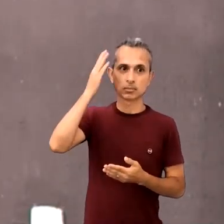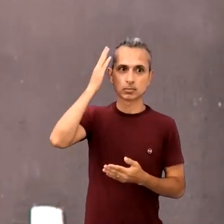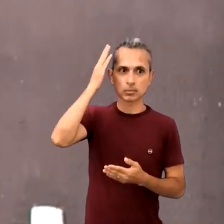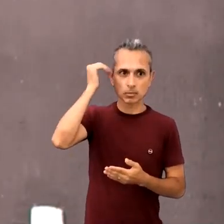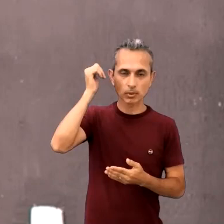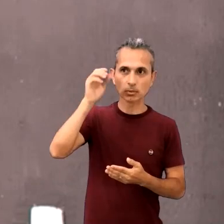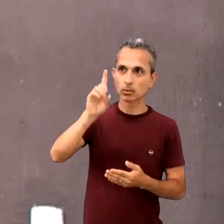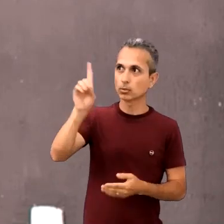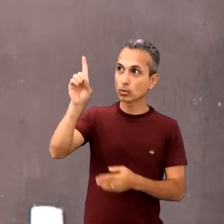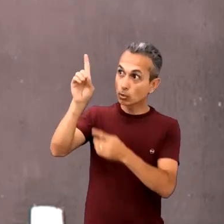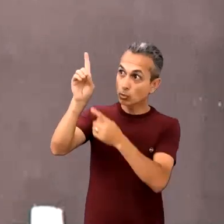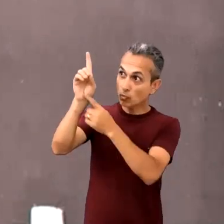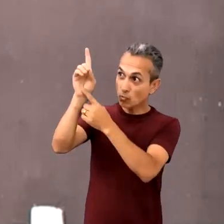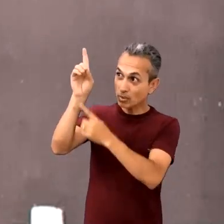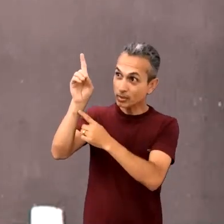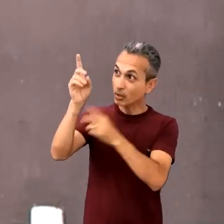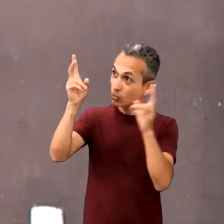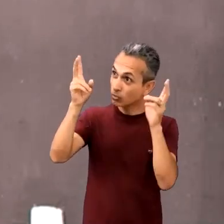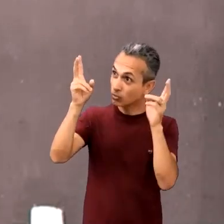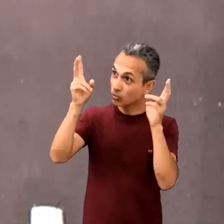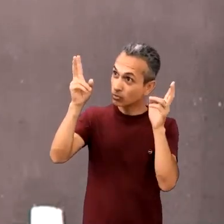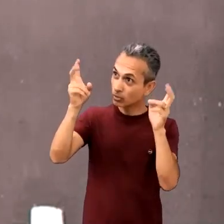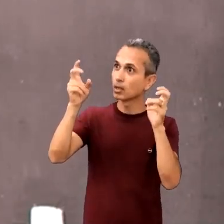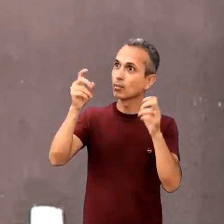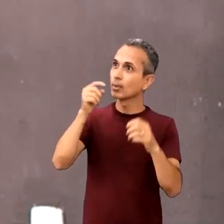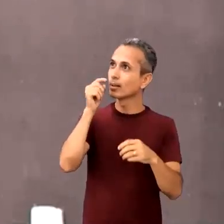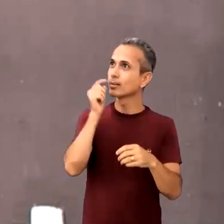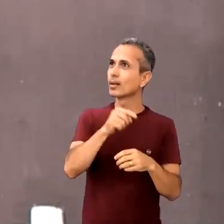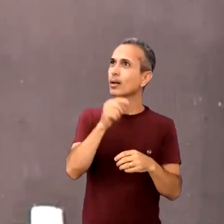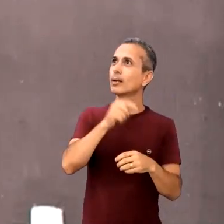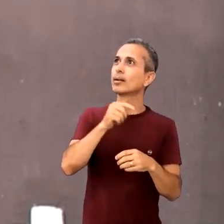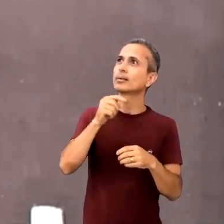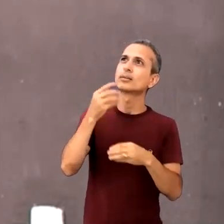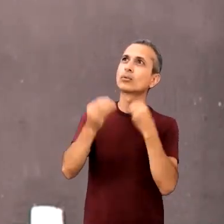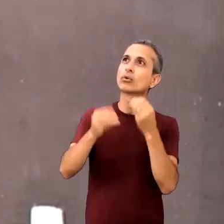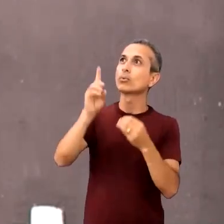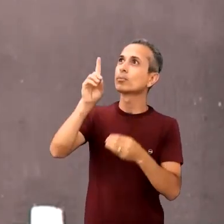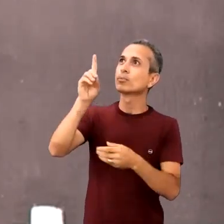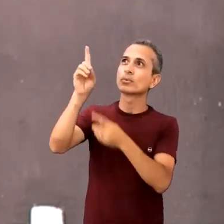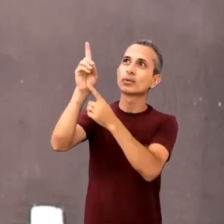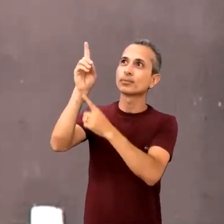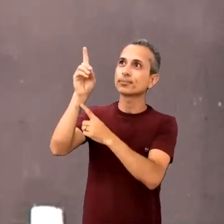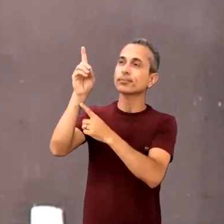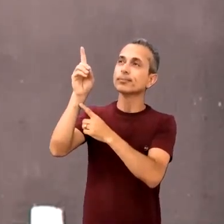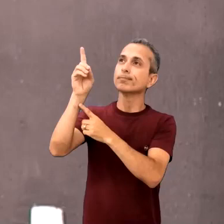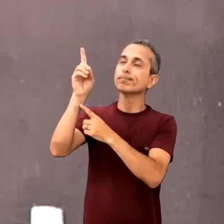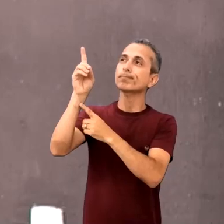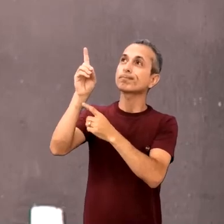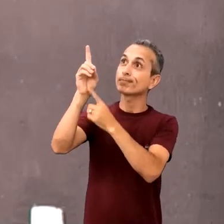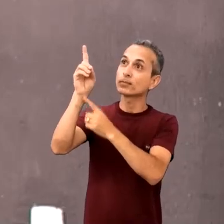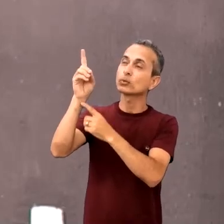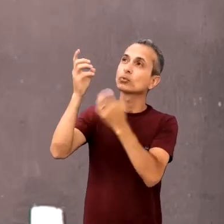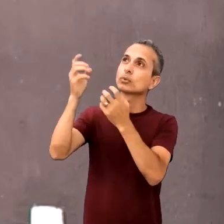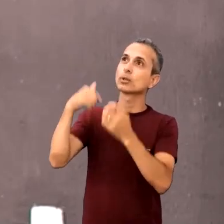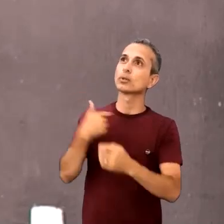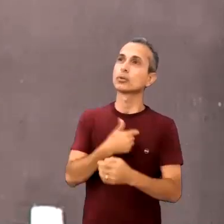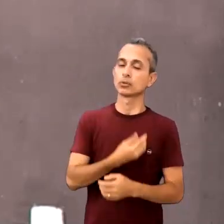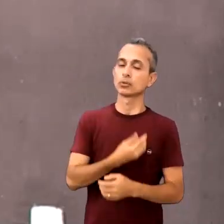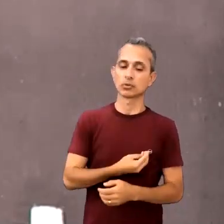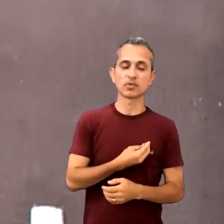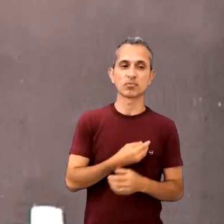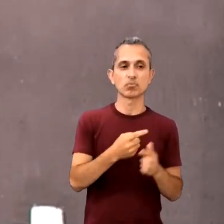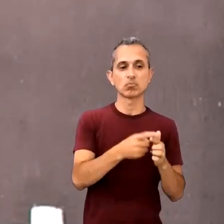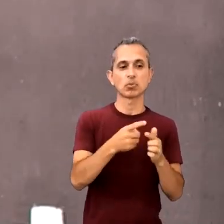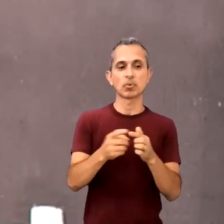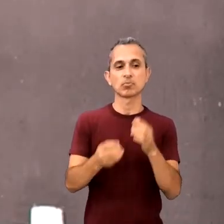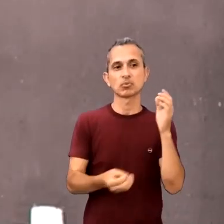pensa a respeito daquele assunto e como Deus espera que nós venhamos a nos posicionar diante daquela circunstância.